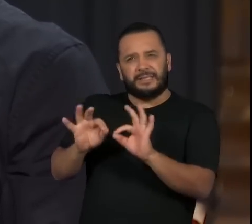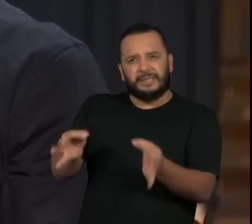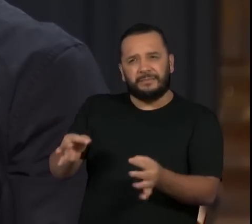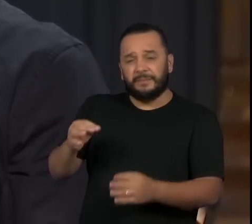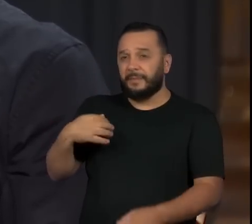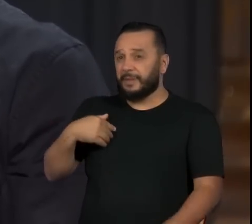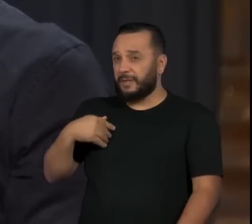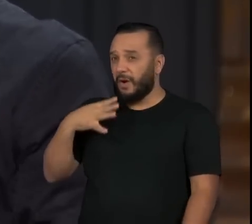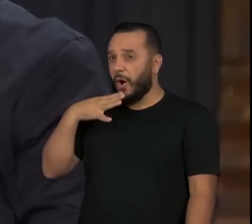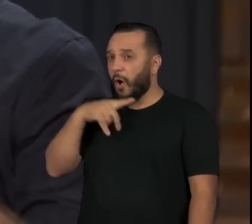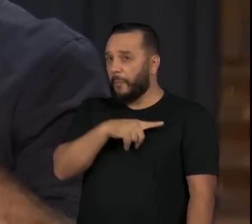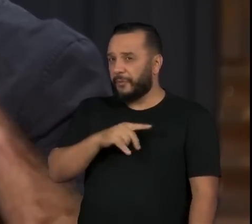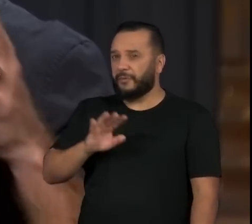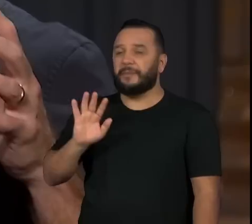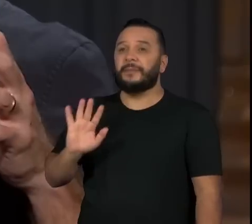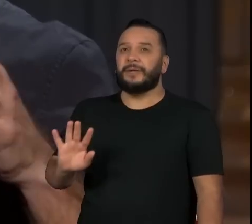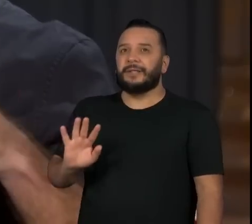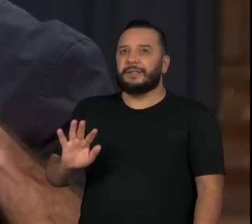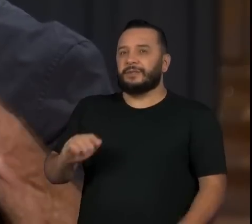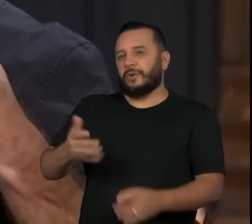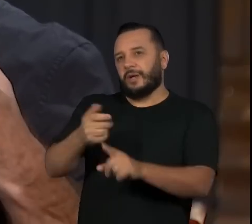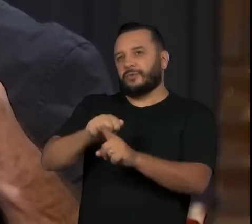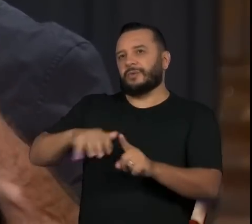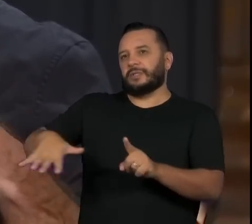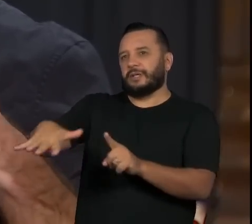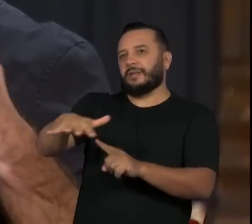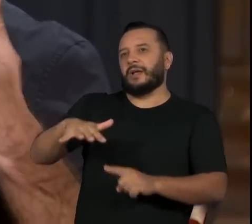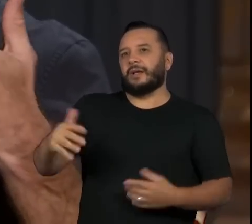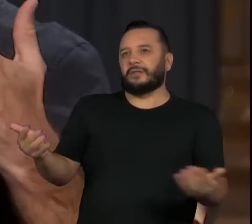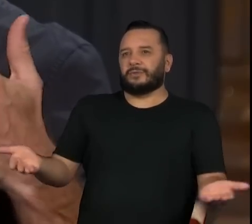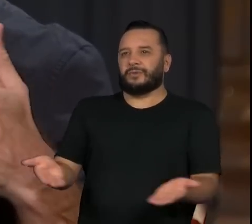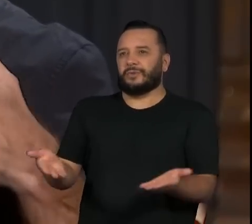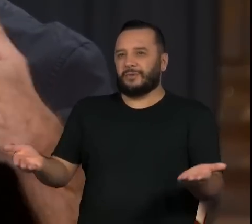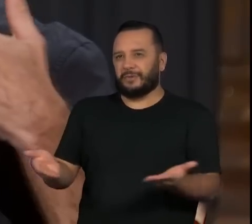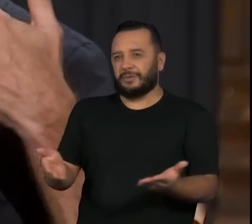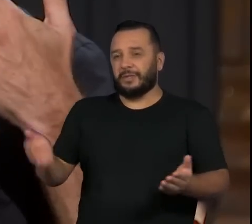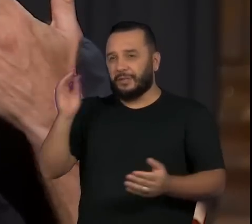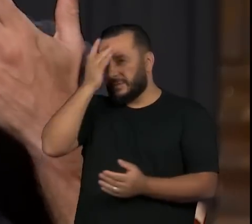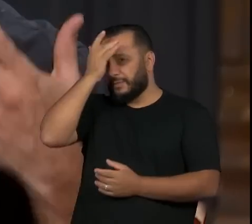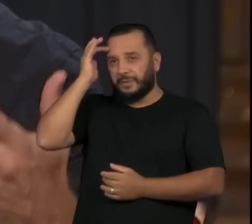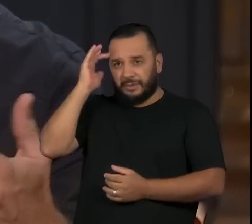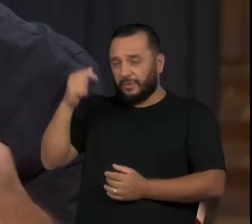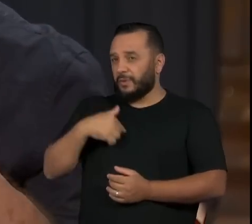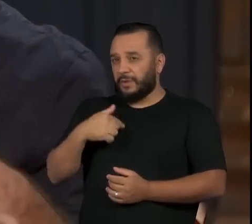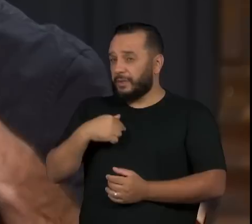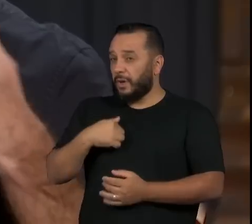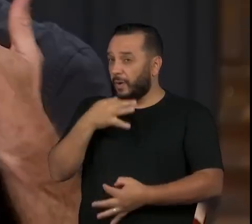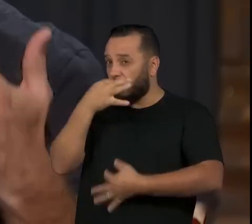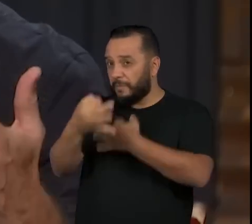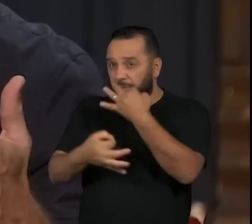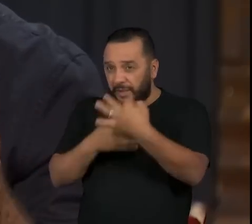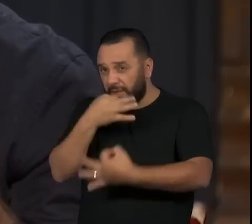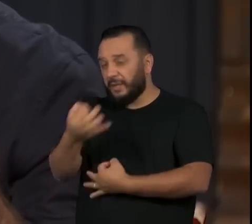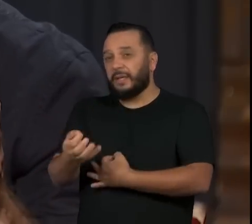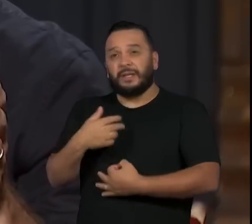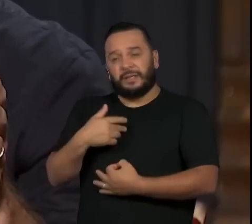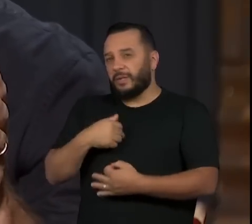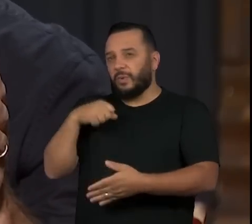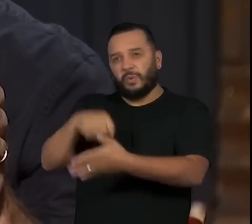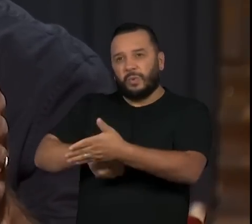que a gente vive um mundo onde as pessoas opinam, lutam, se